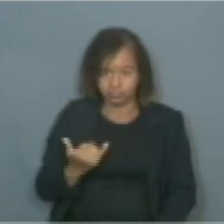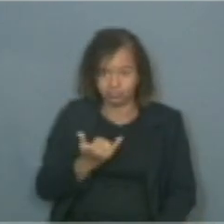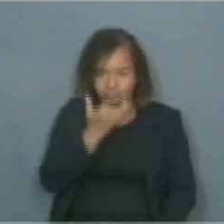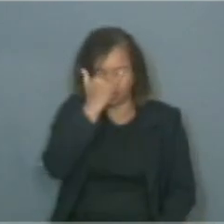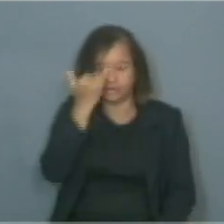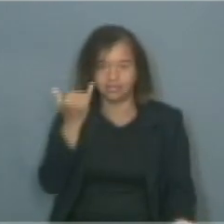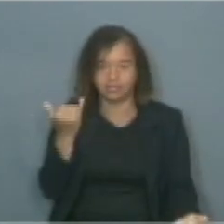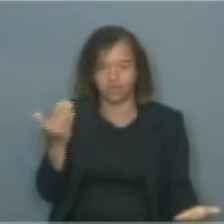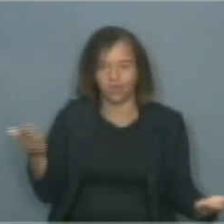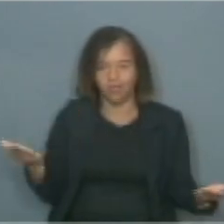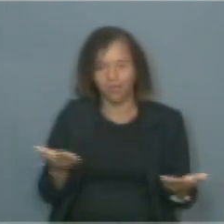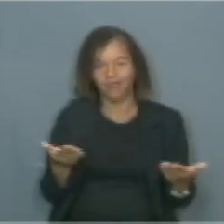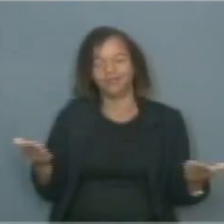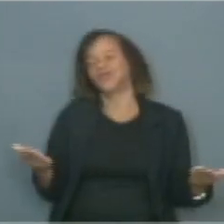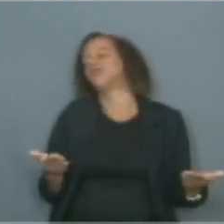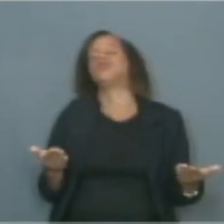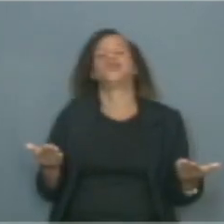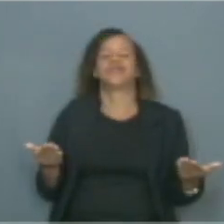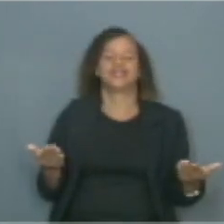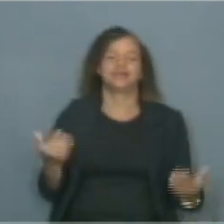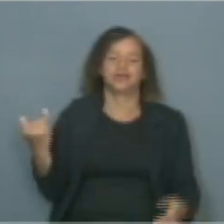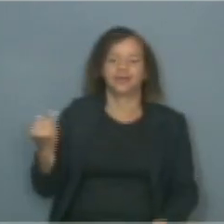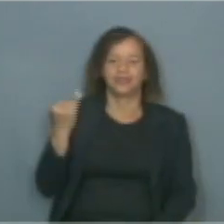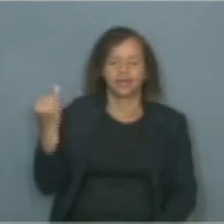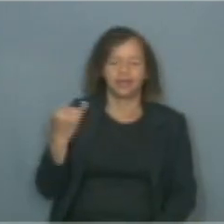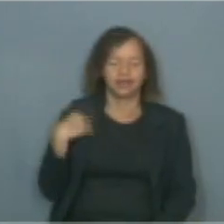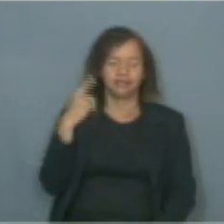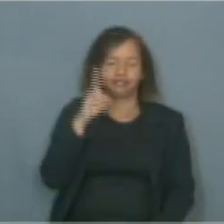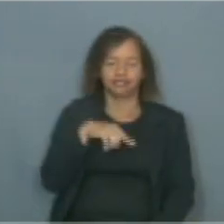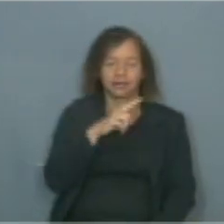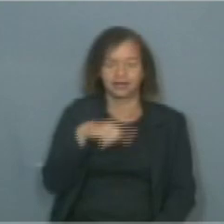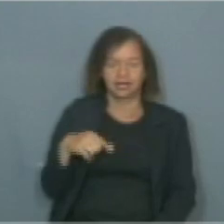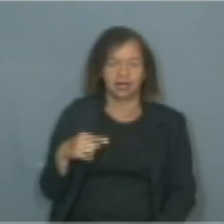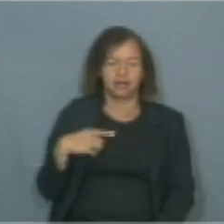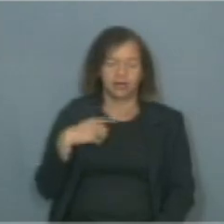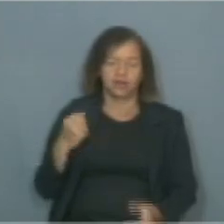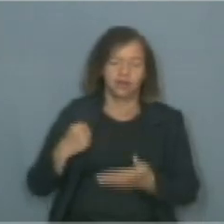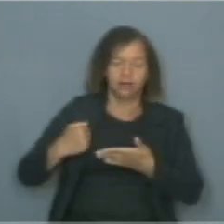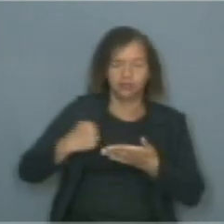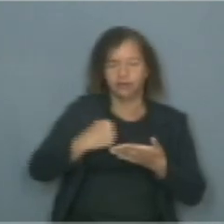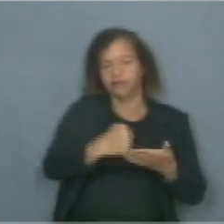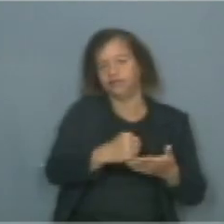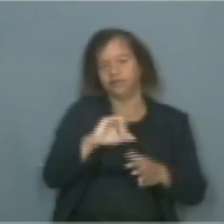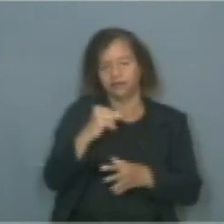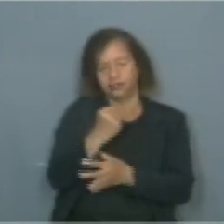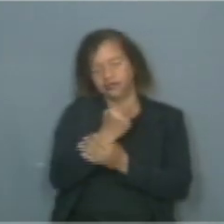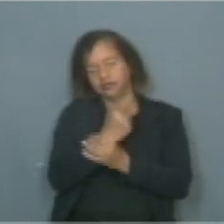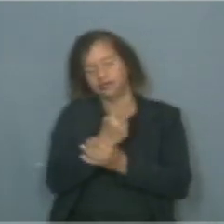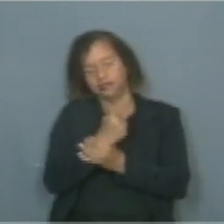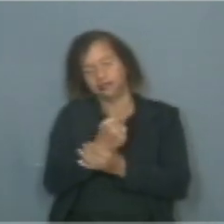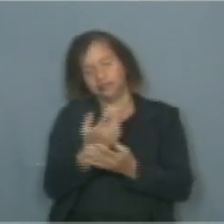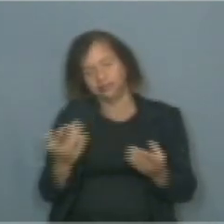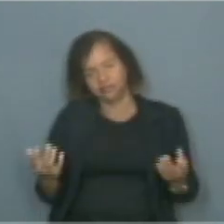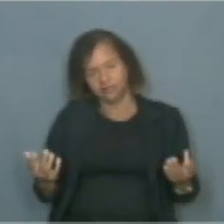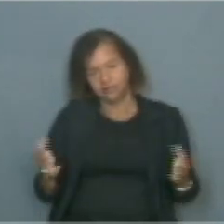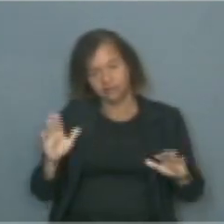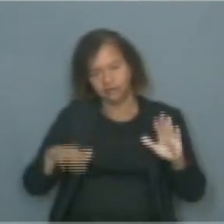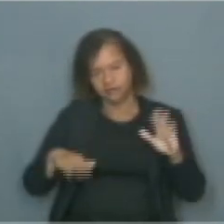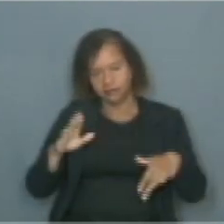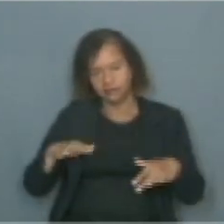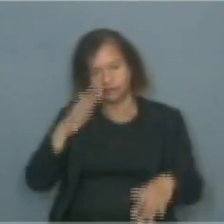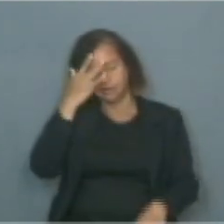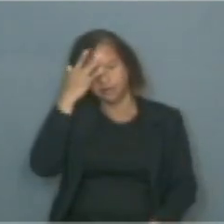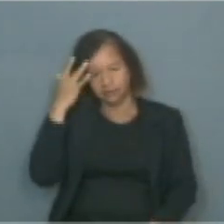gente está com um instrumento importante desativado, que poderia dar o suporte para a segurança. E muitas vezes os caras